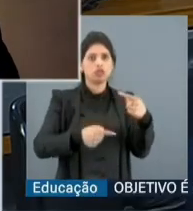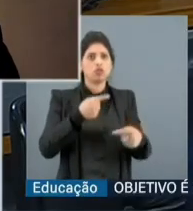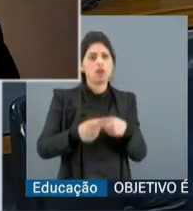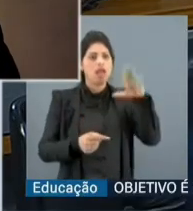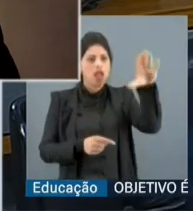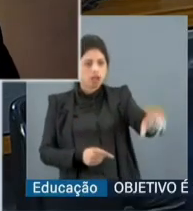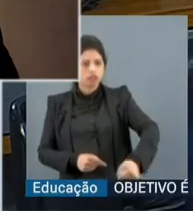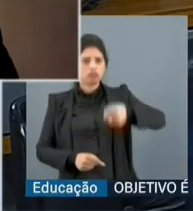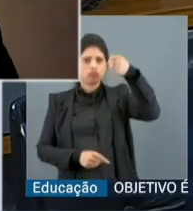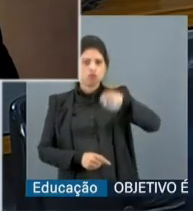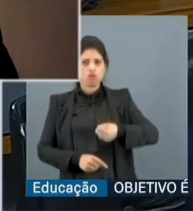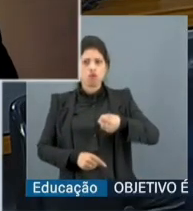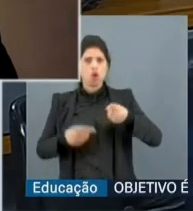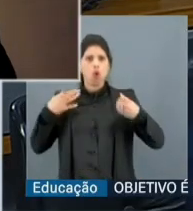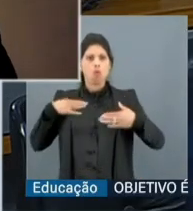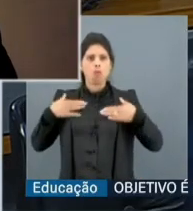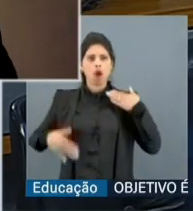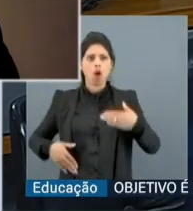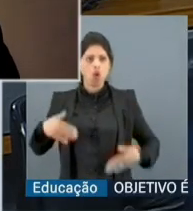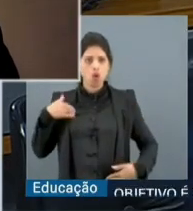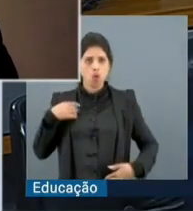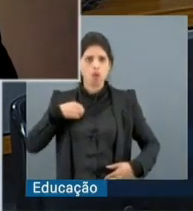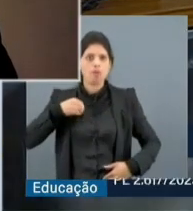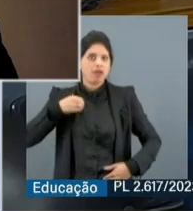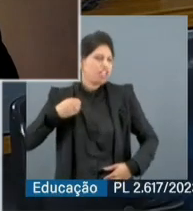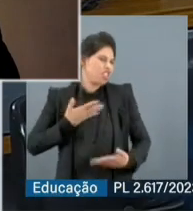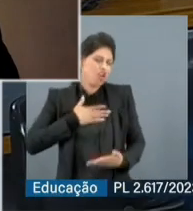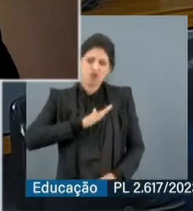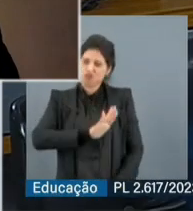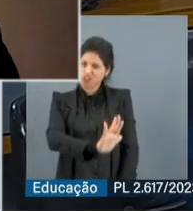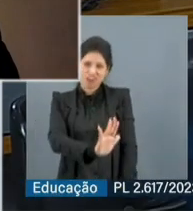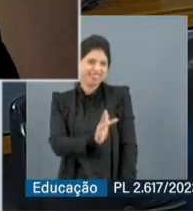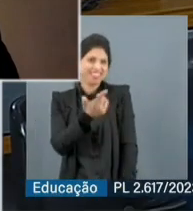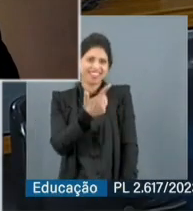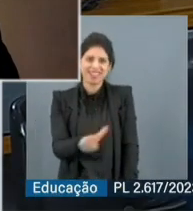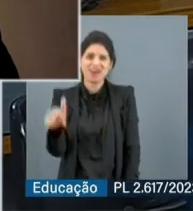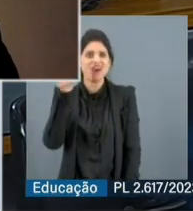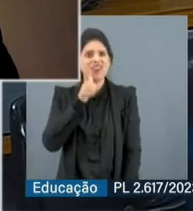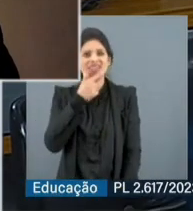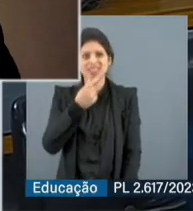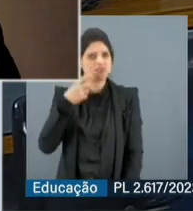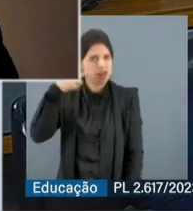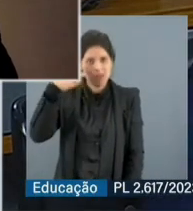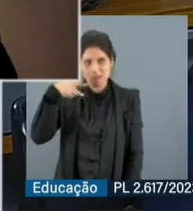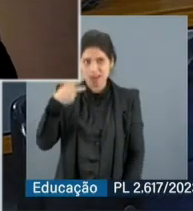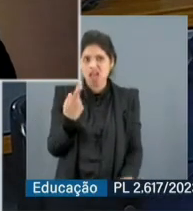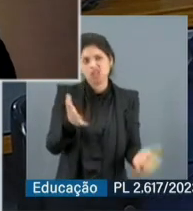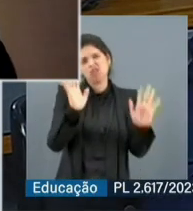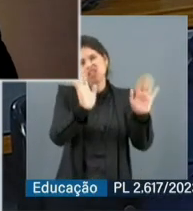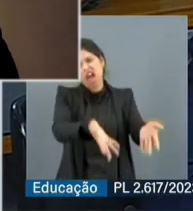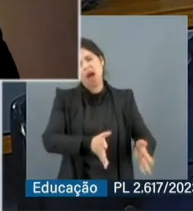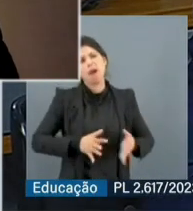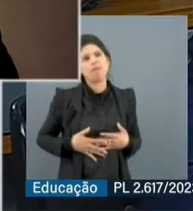em função da sua posição nas Forças Armadas mas uma questão que me chamou atenção eu pesquisei